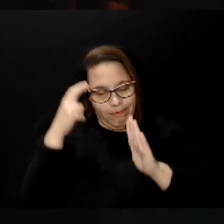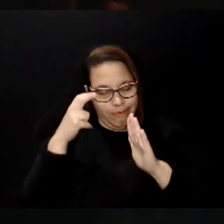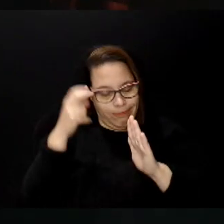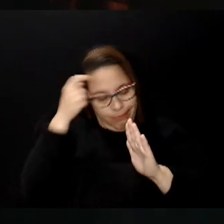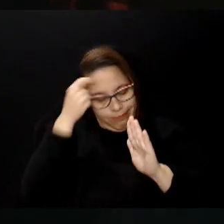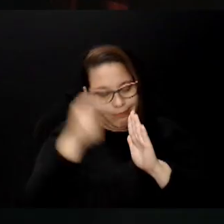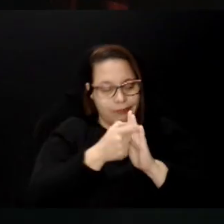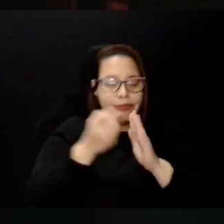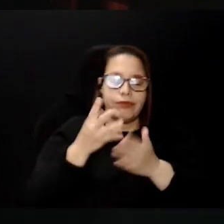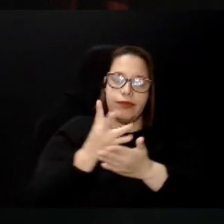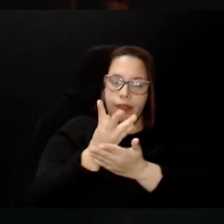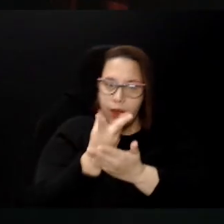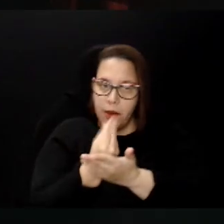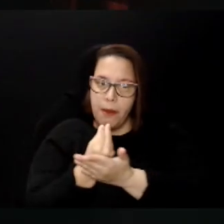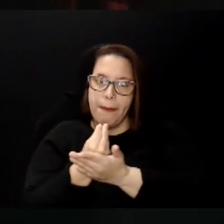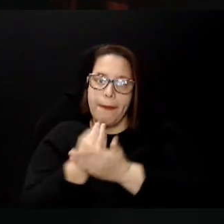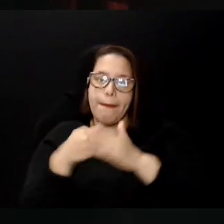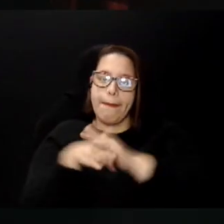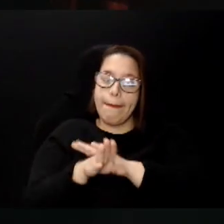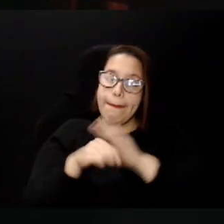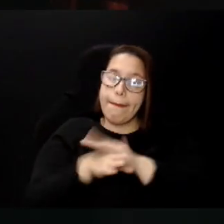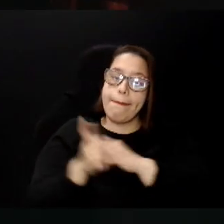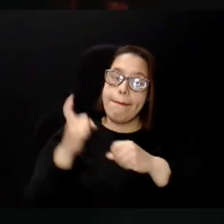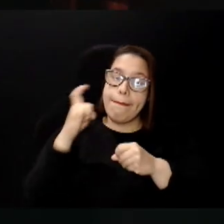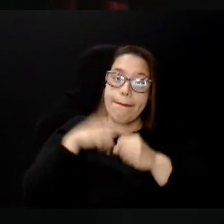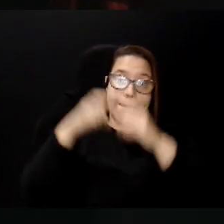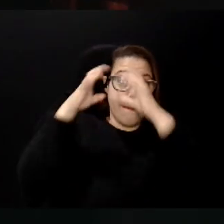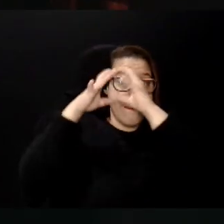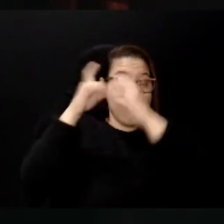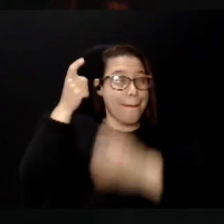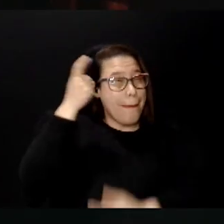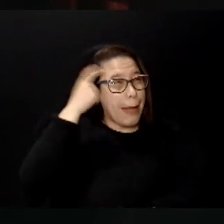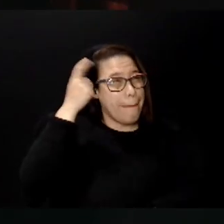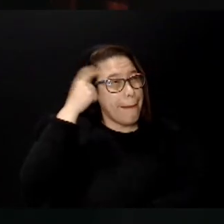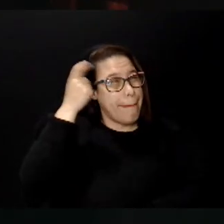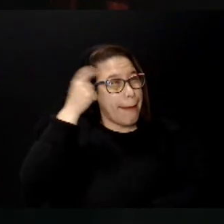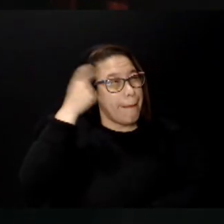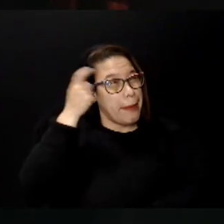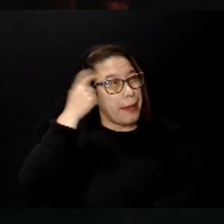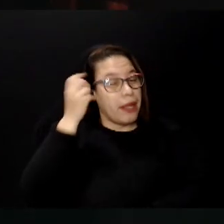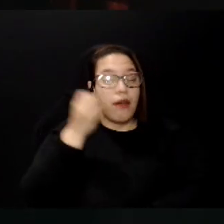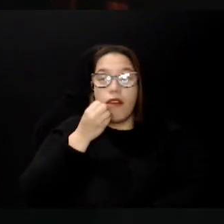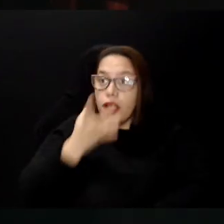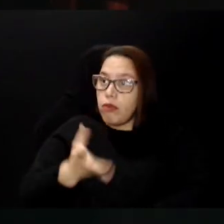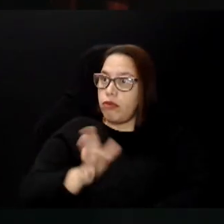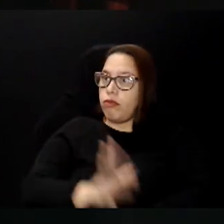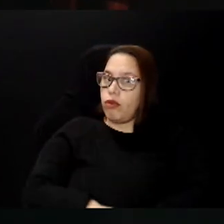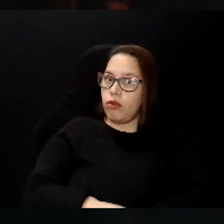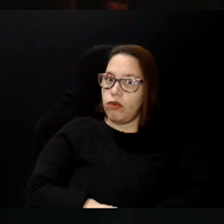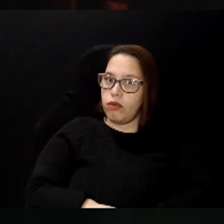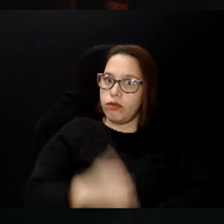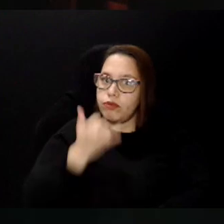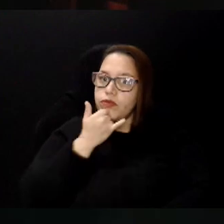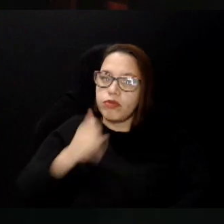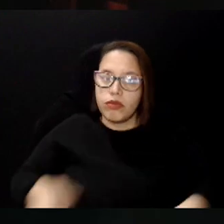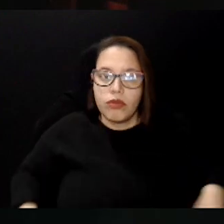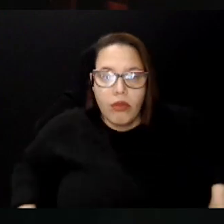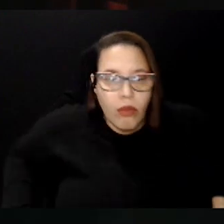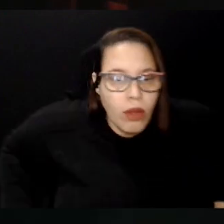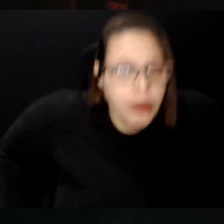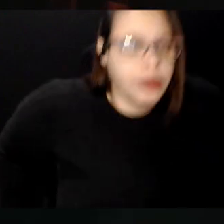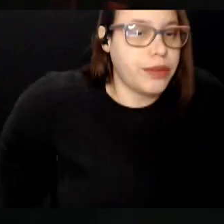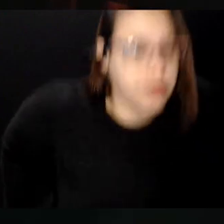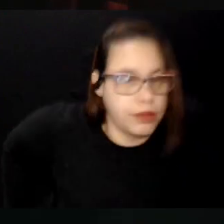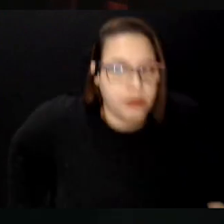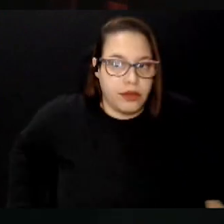a voltar a raciocinar, né? A ter ali aquele